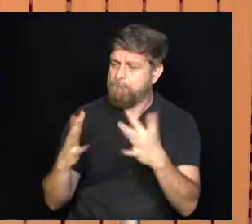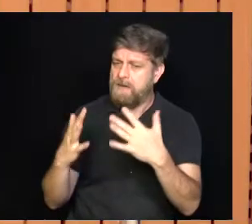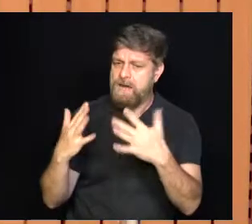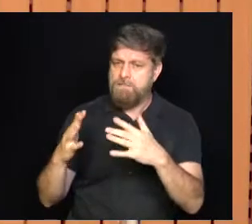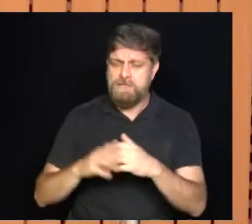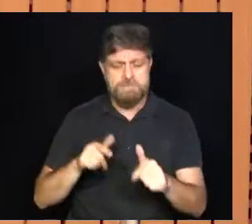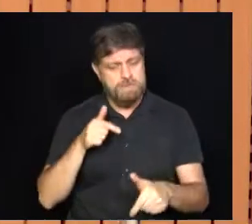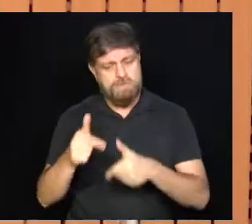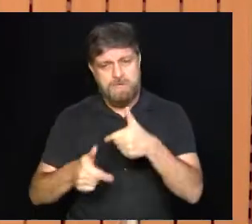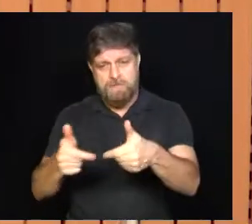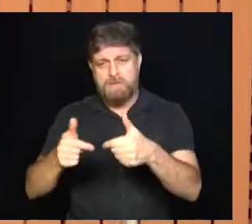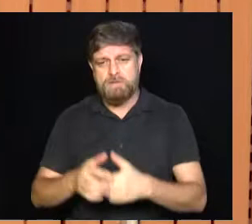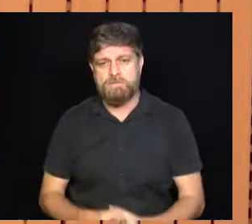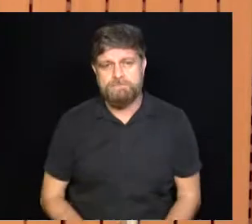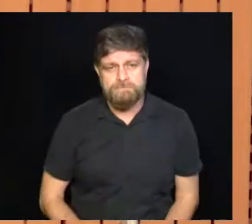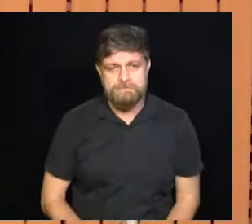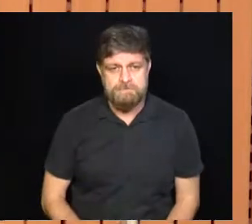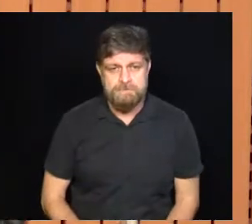esse trabalho.